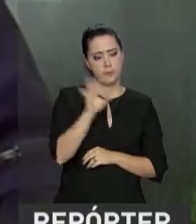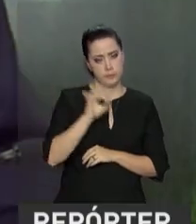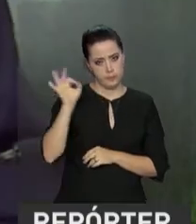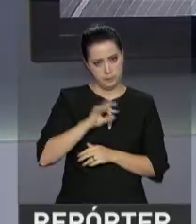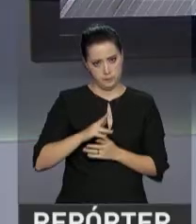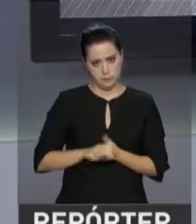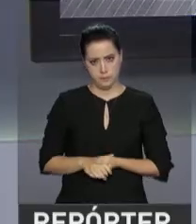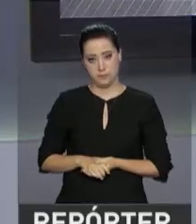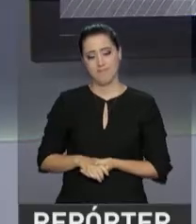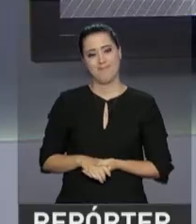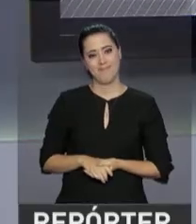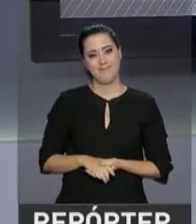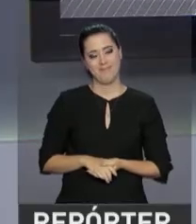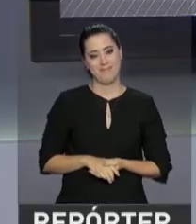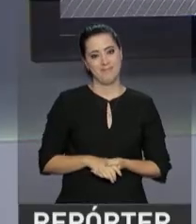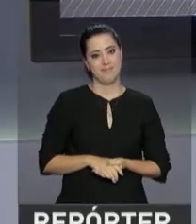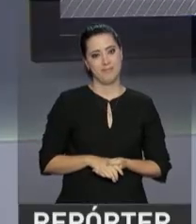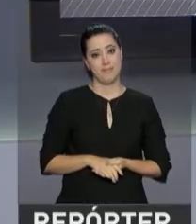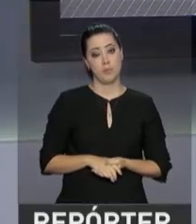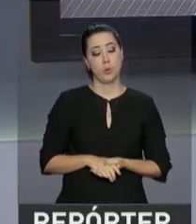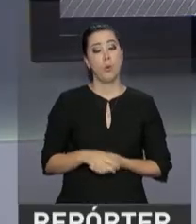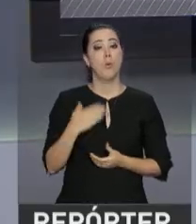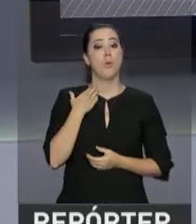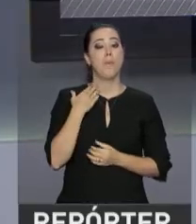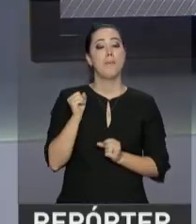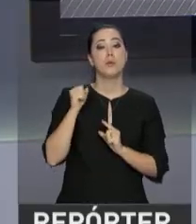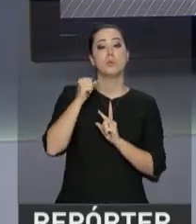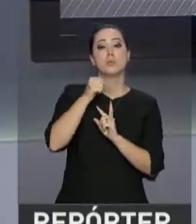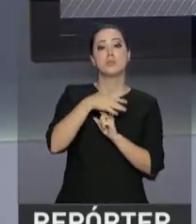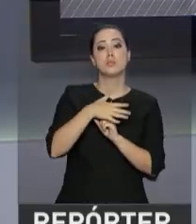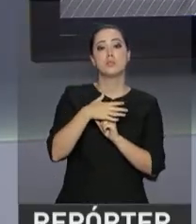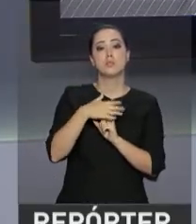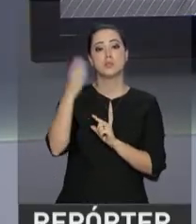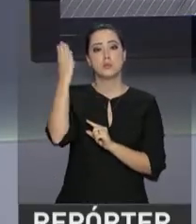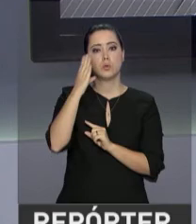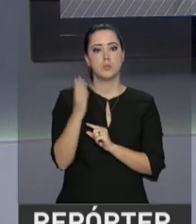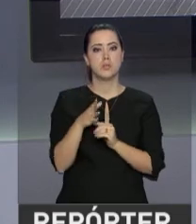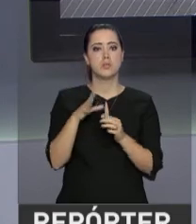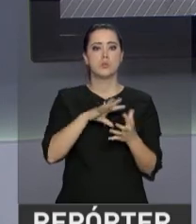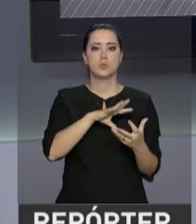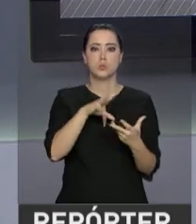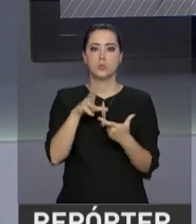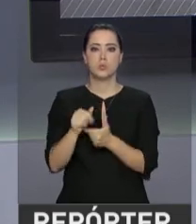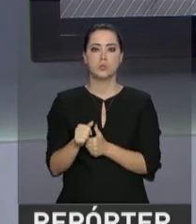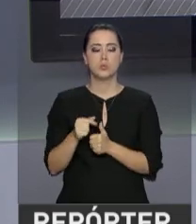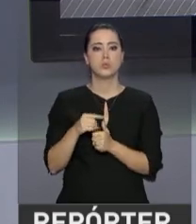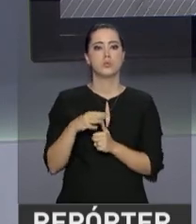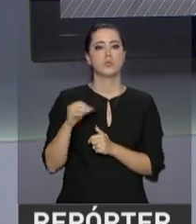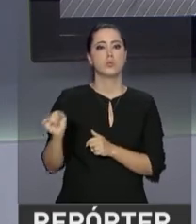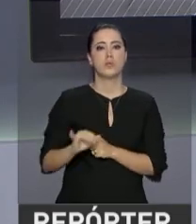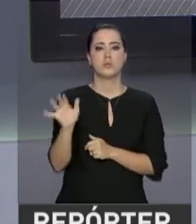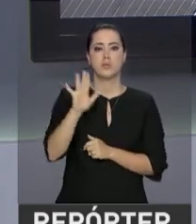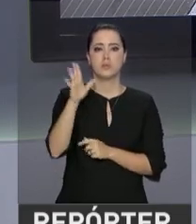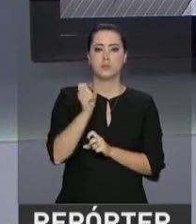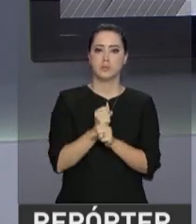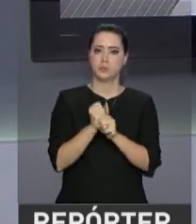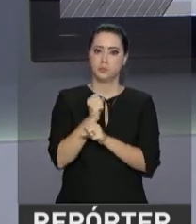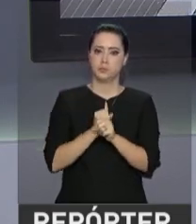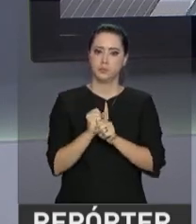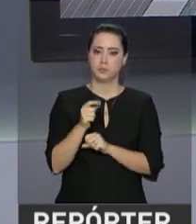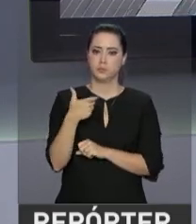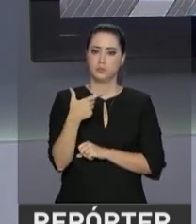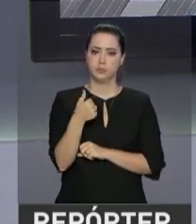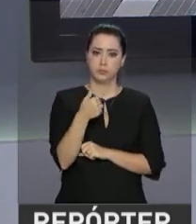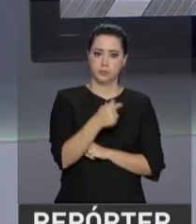100% o banco central do brasil está entre as instituições no mundo que fixa uma meta para a inflação do ano